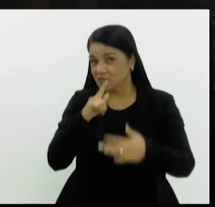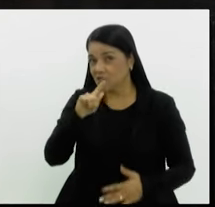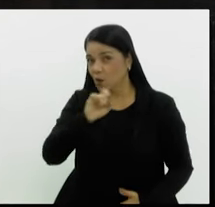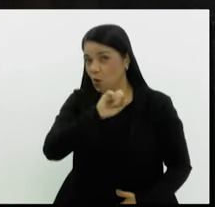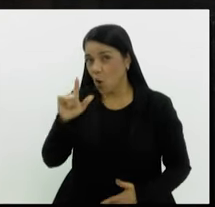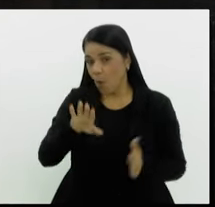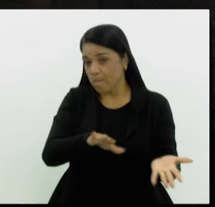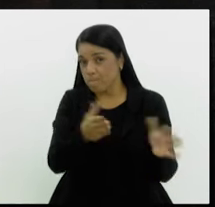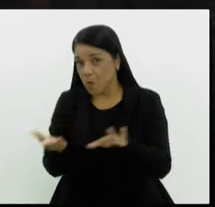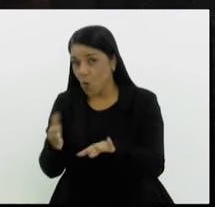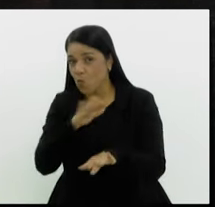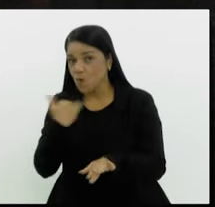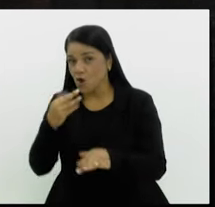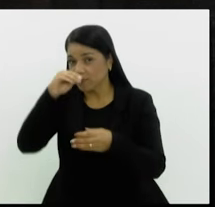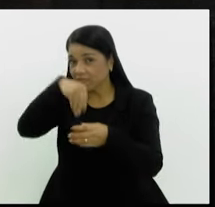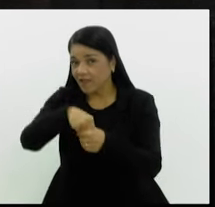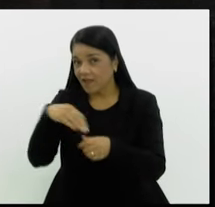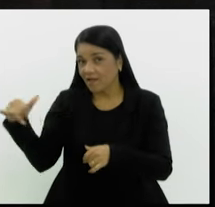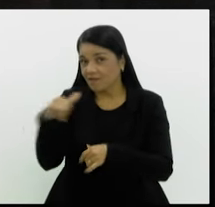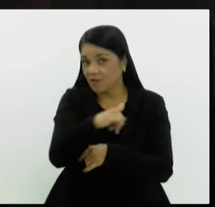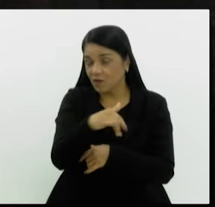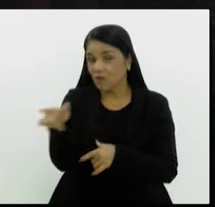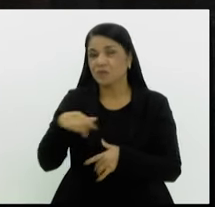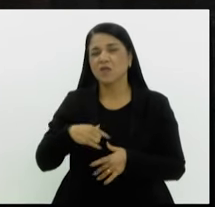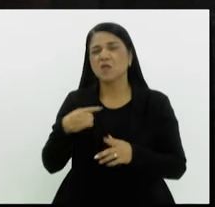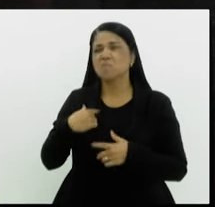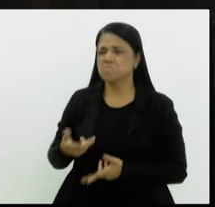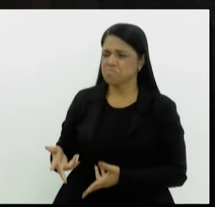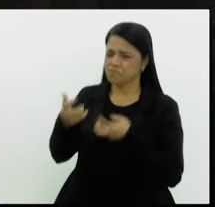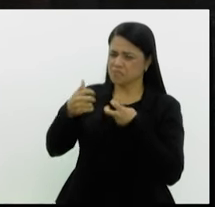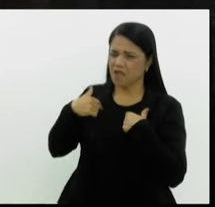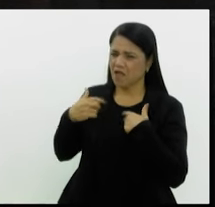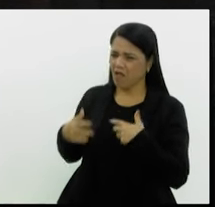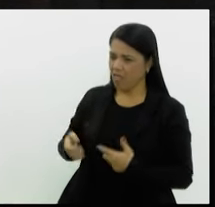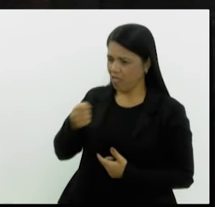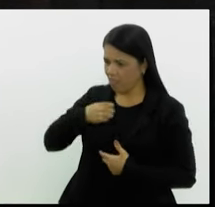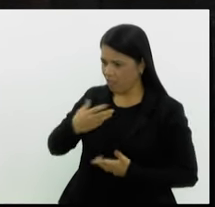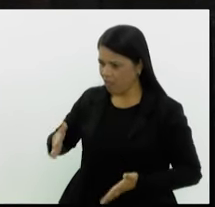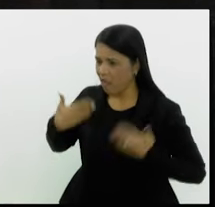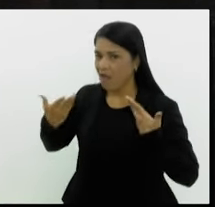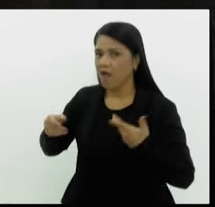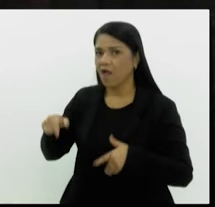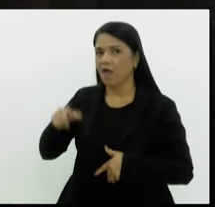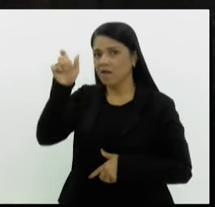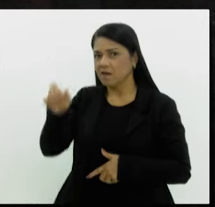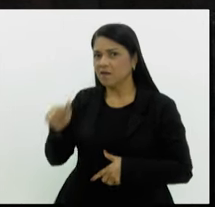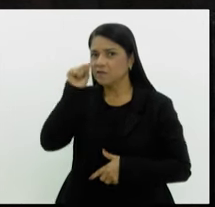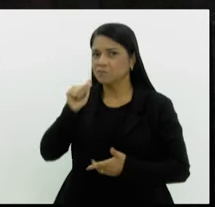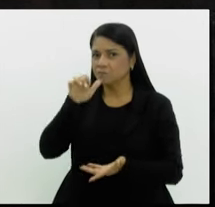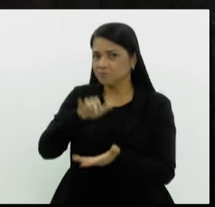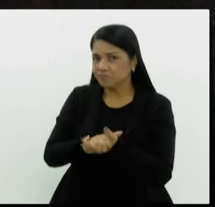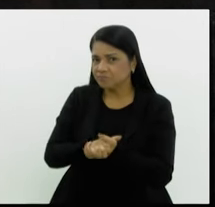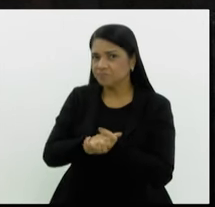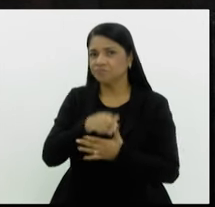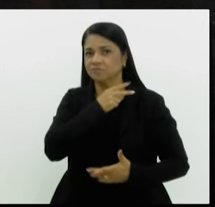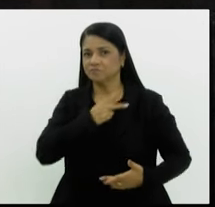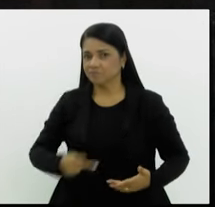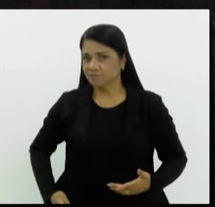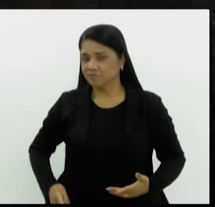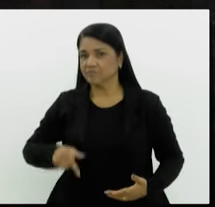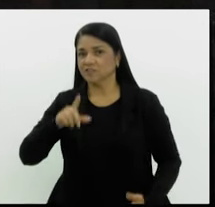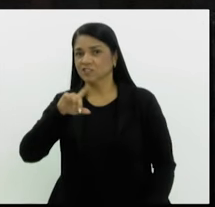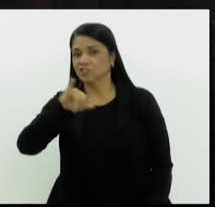a primeira-dama, Janja, ela diz assim, eu mandei chamar o ministro,